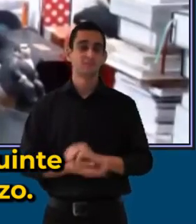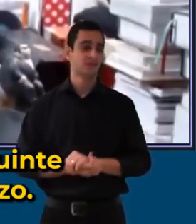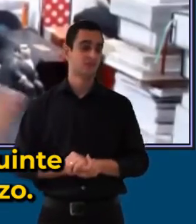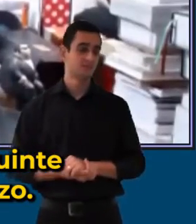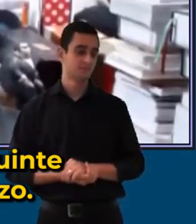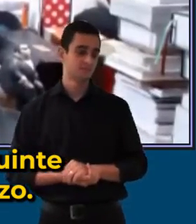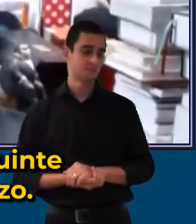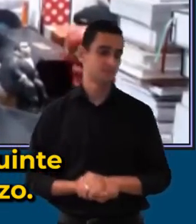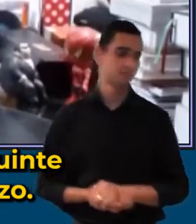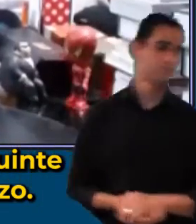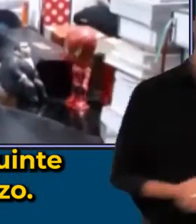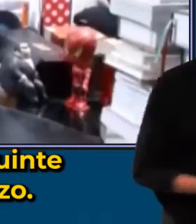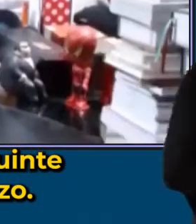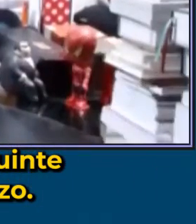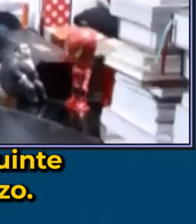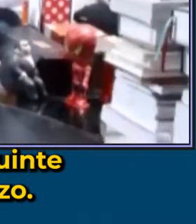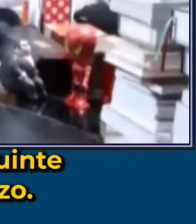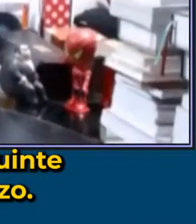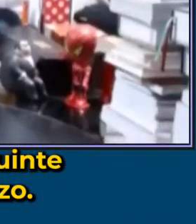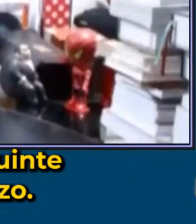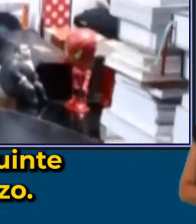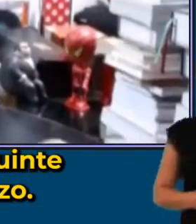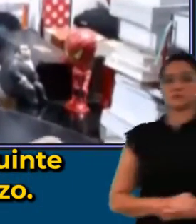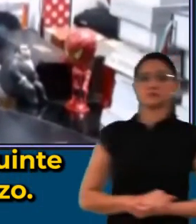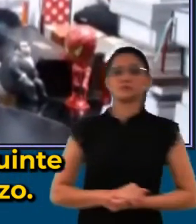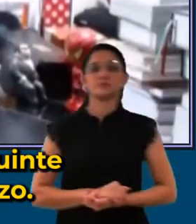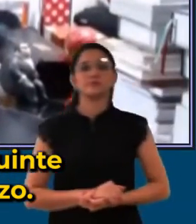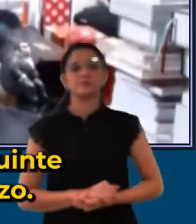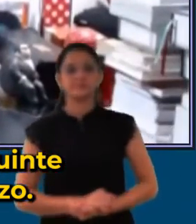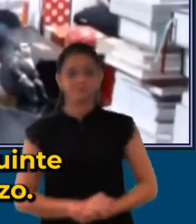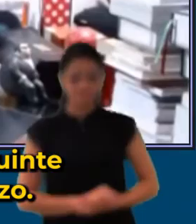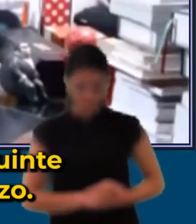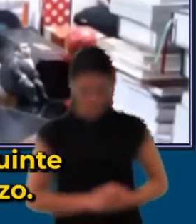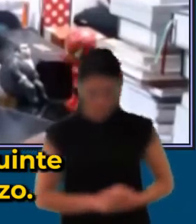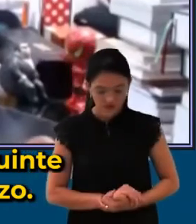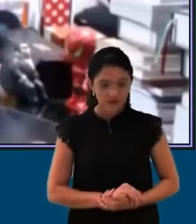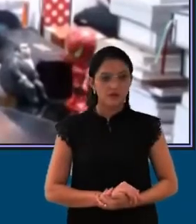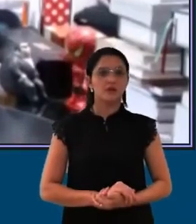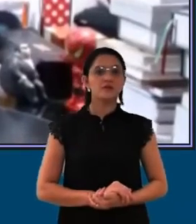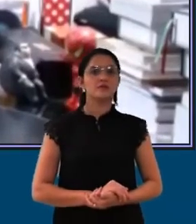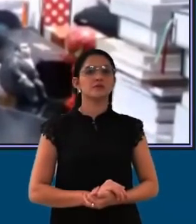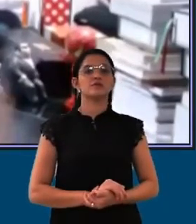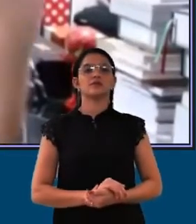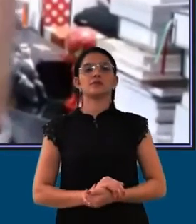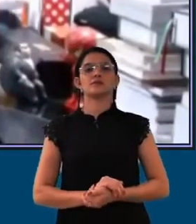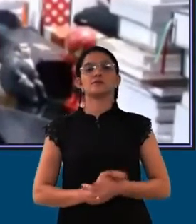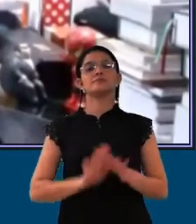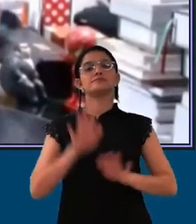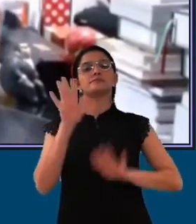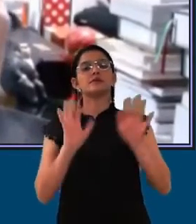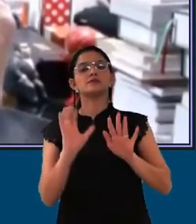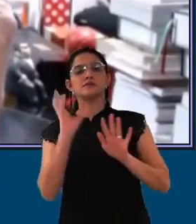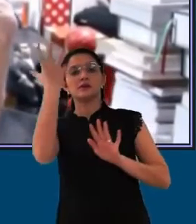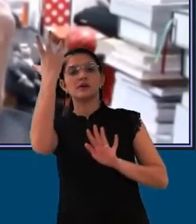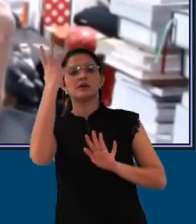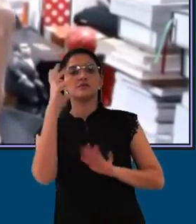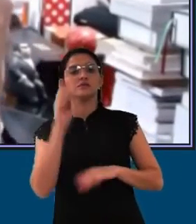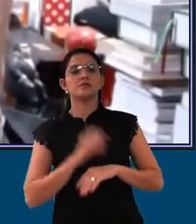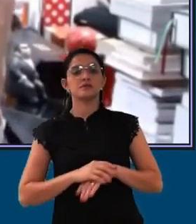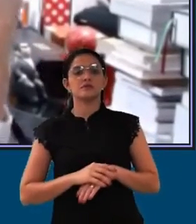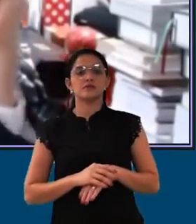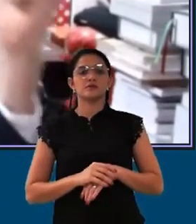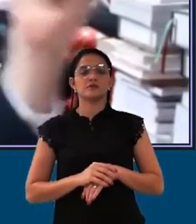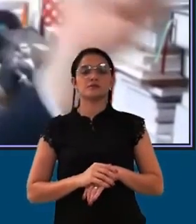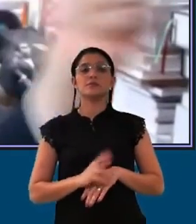E a senhora sabe que isso acontece do seguinte, às vezes um processo desse não tem prazo, e aí é uma exigência que está sendo